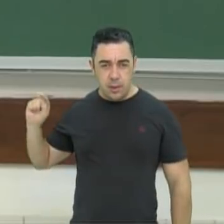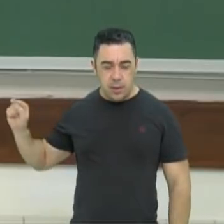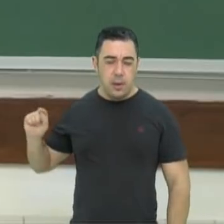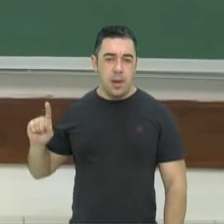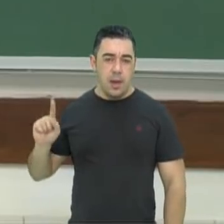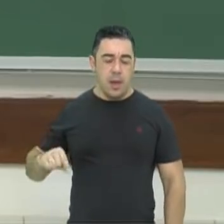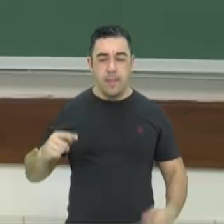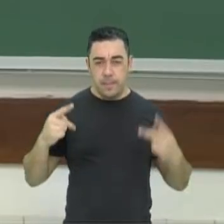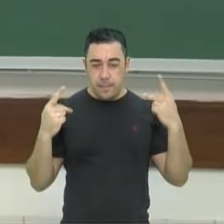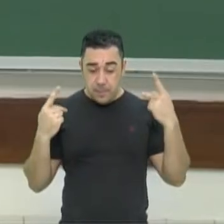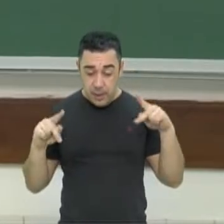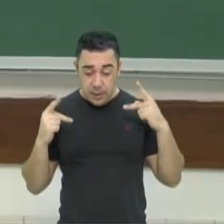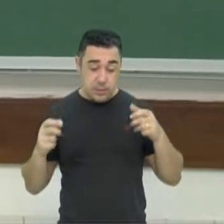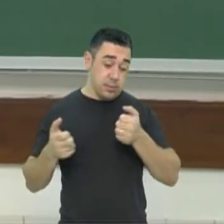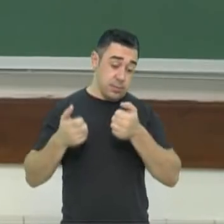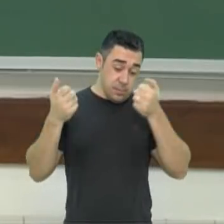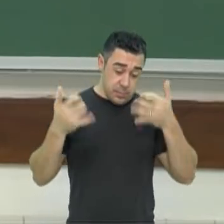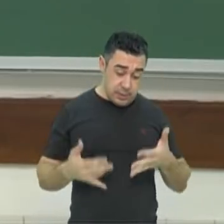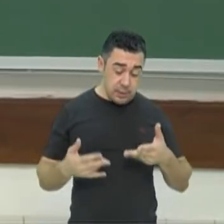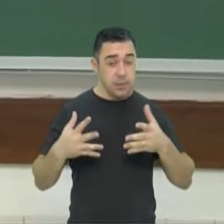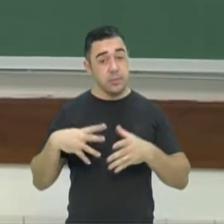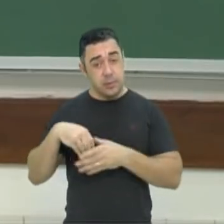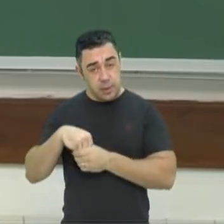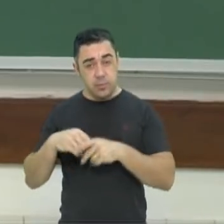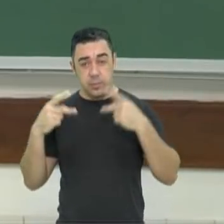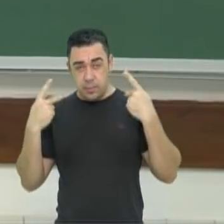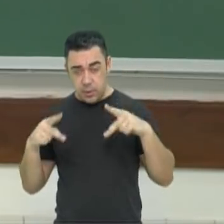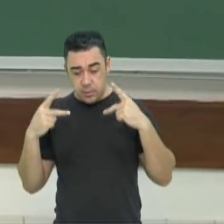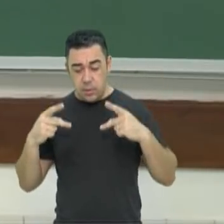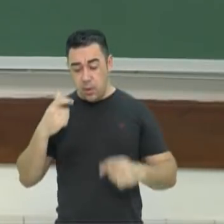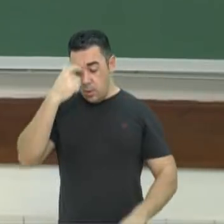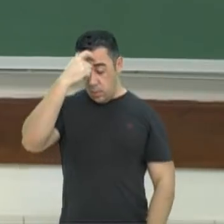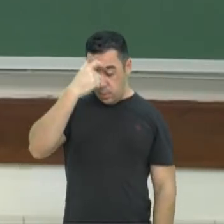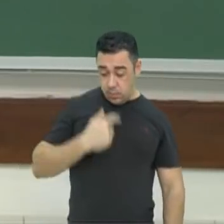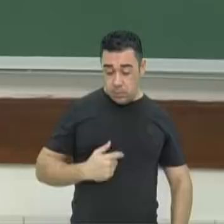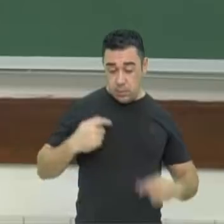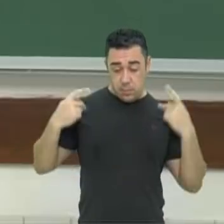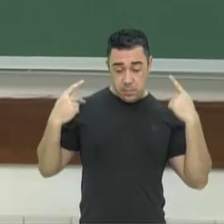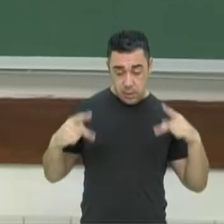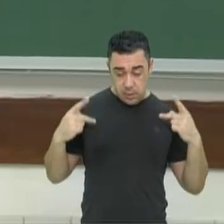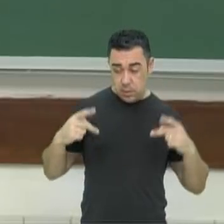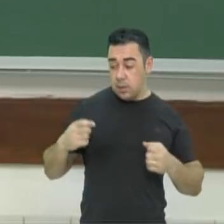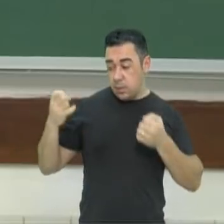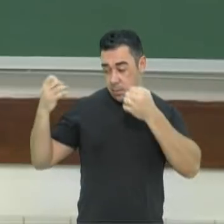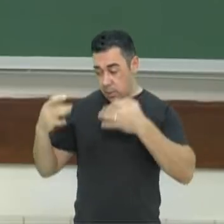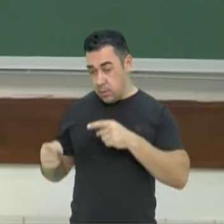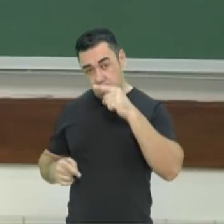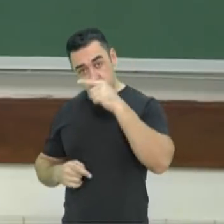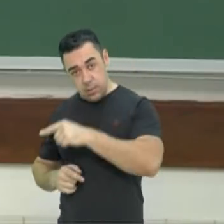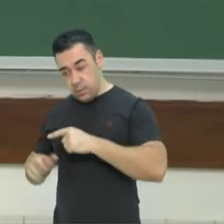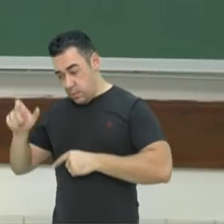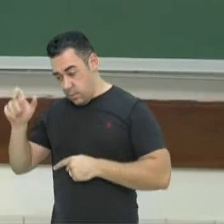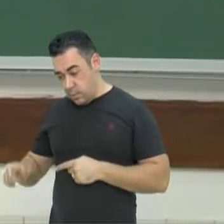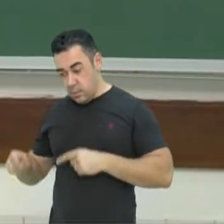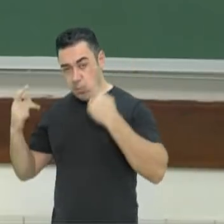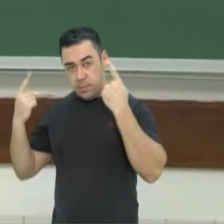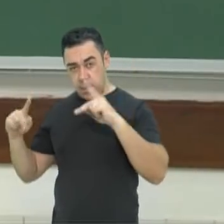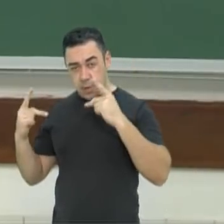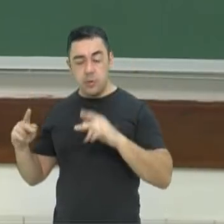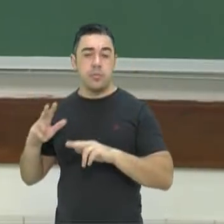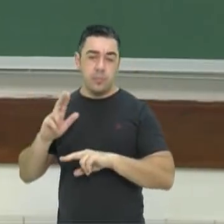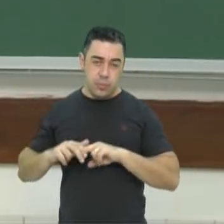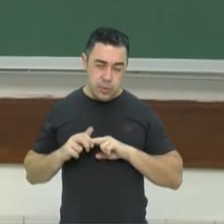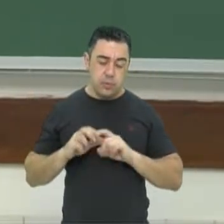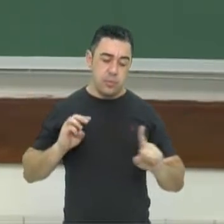sermão falando do sermão. E o pregador falando também do pregador. Por isso que nós temos ali